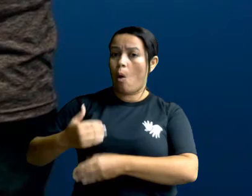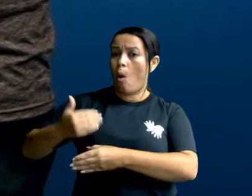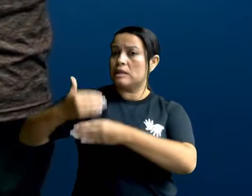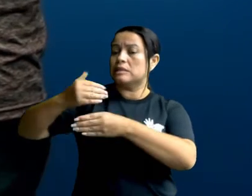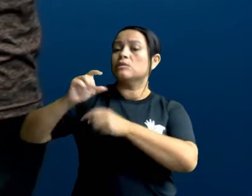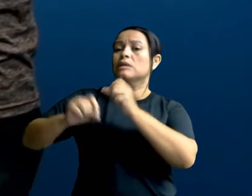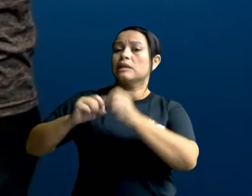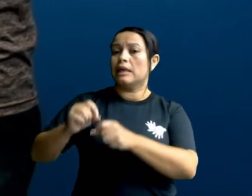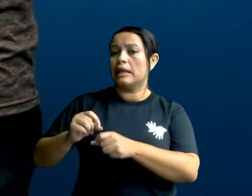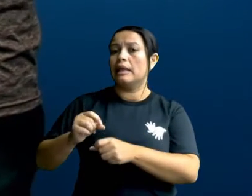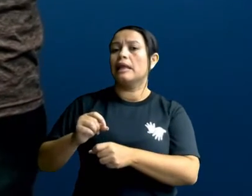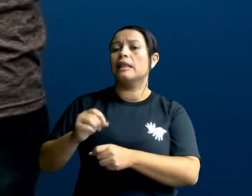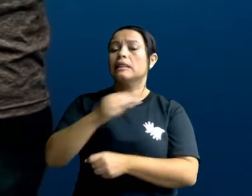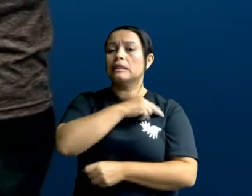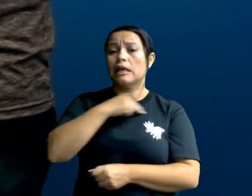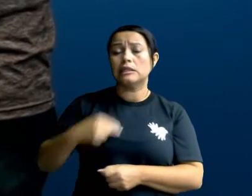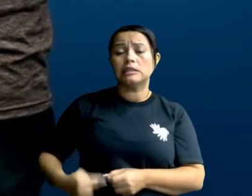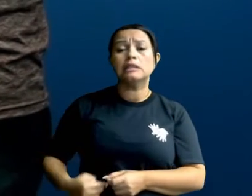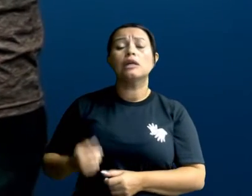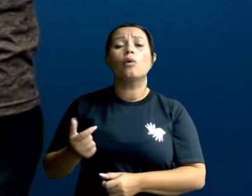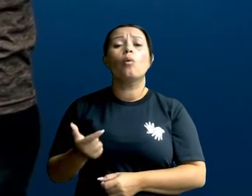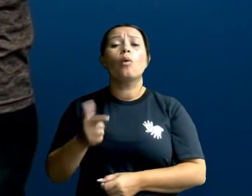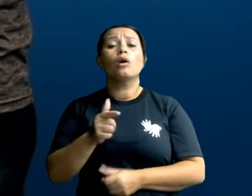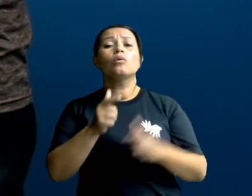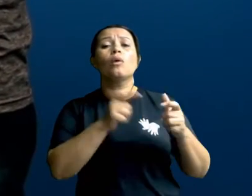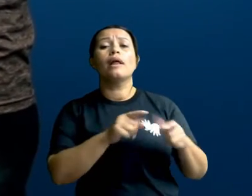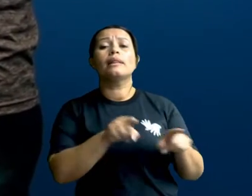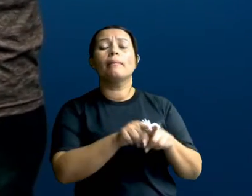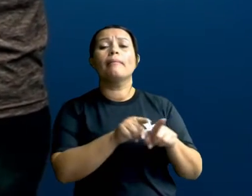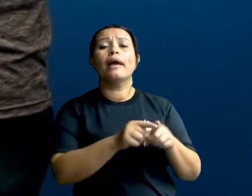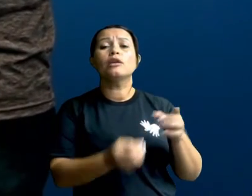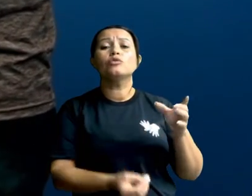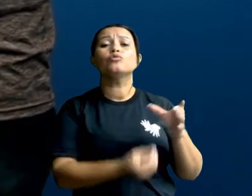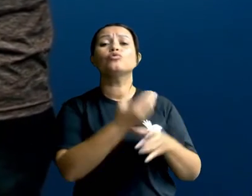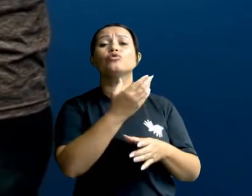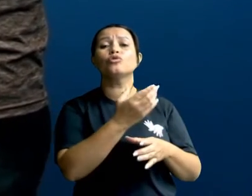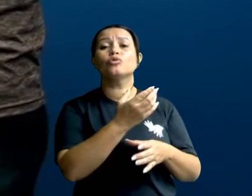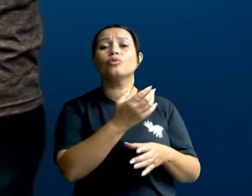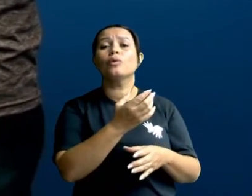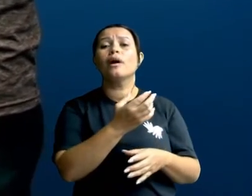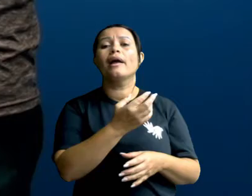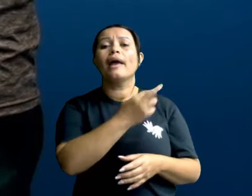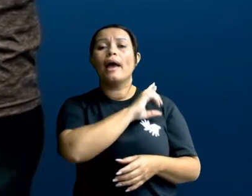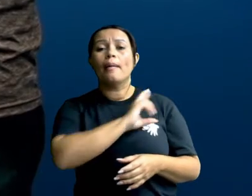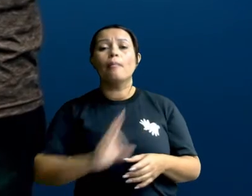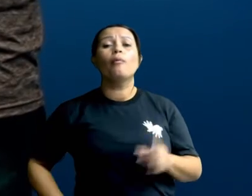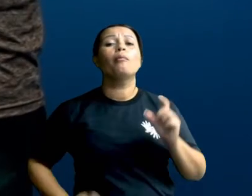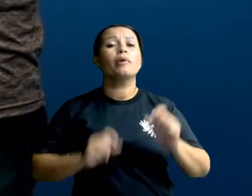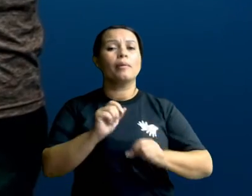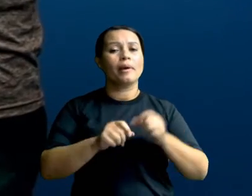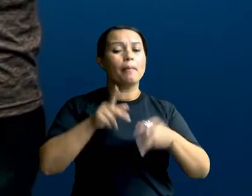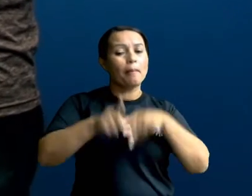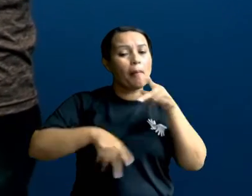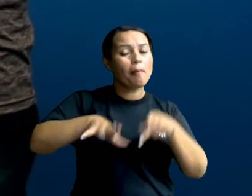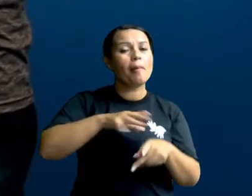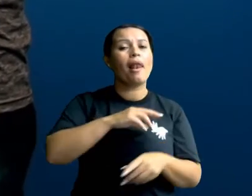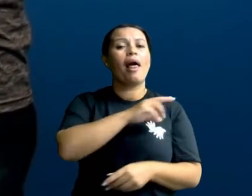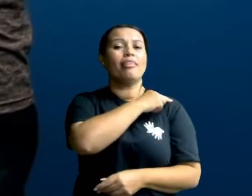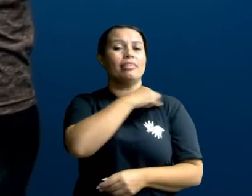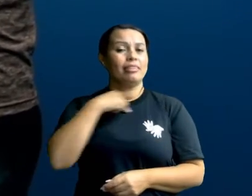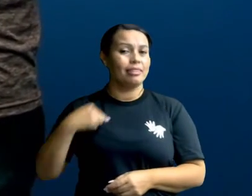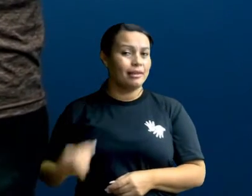enquanto na China continental, dominada por socialistas, surgiu a República Popular da China, certo? Só